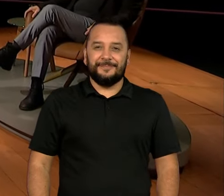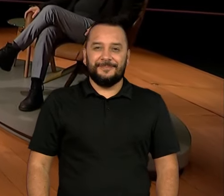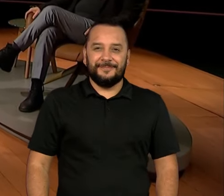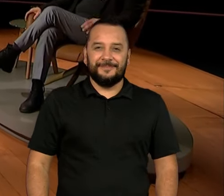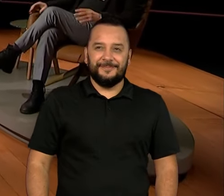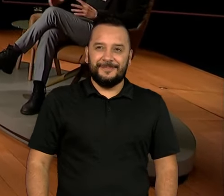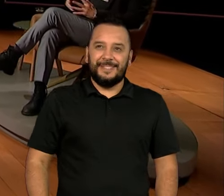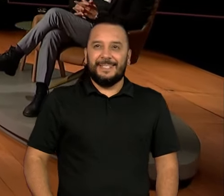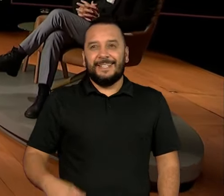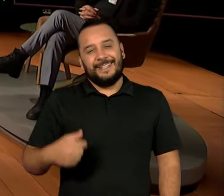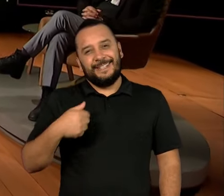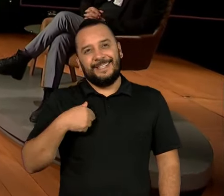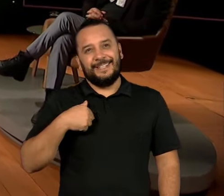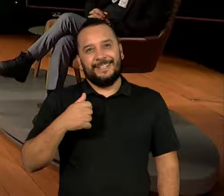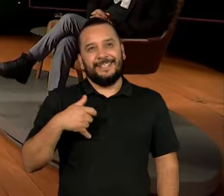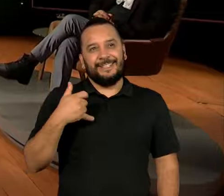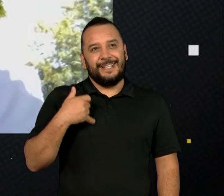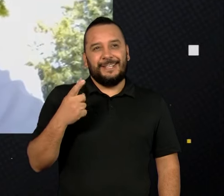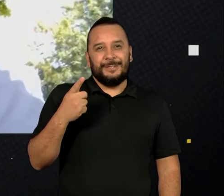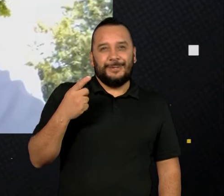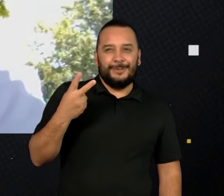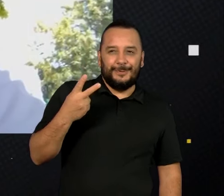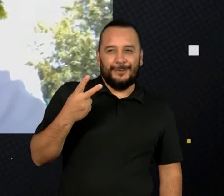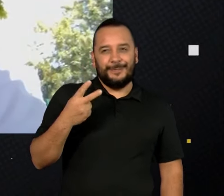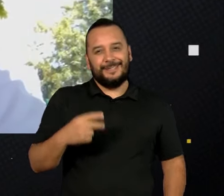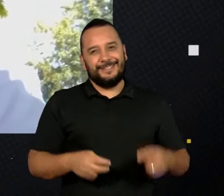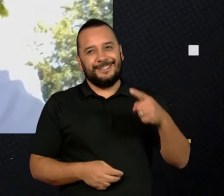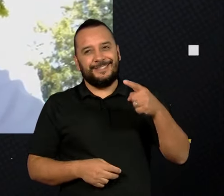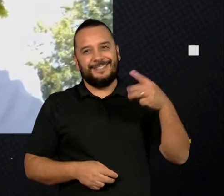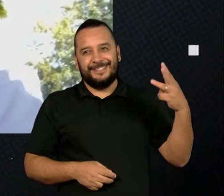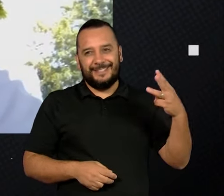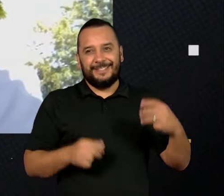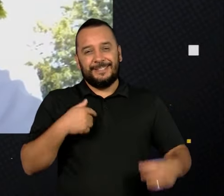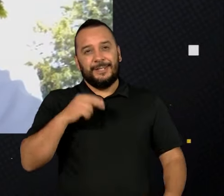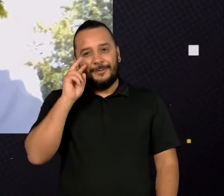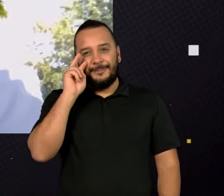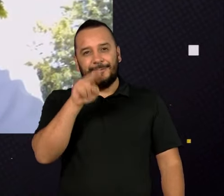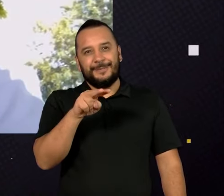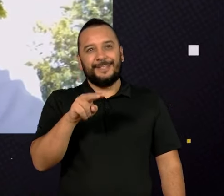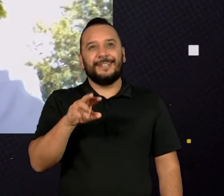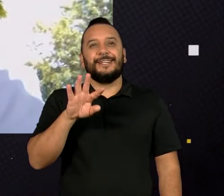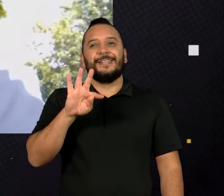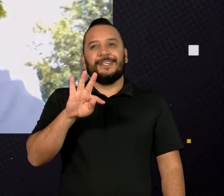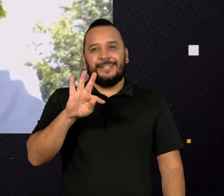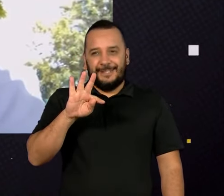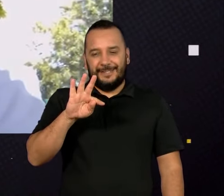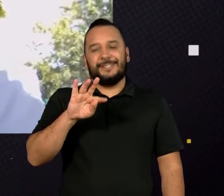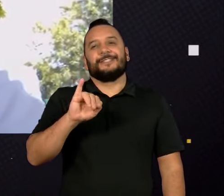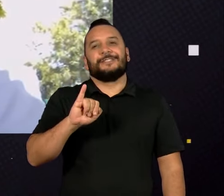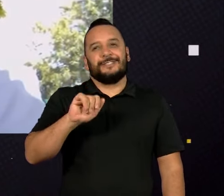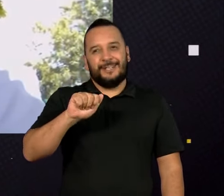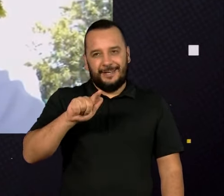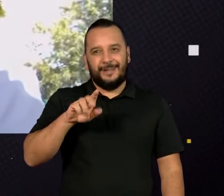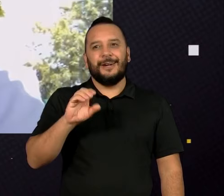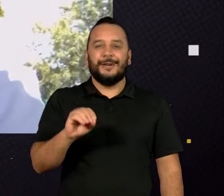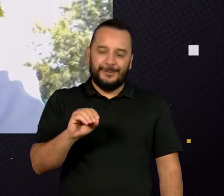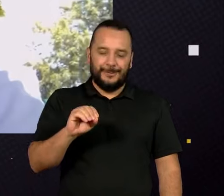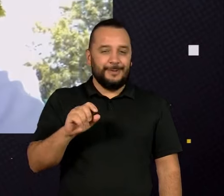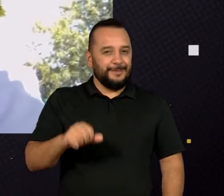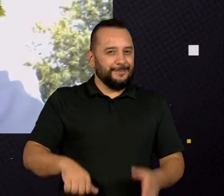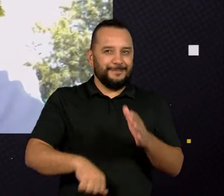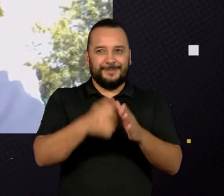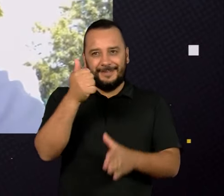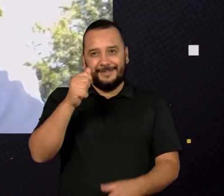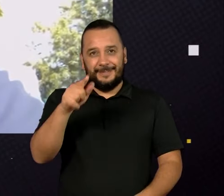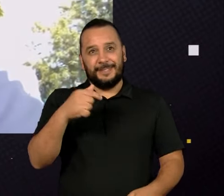Eu tinha mais ou menos 12 ou 13 anos quando eu vi o Tiago Santiago pela primeira vez. Ele estava no palco ao